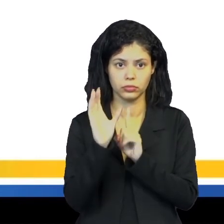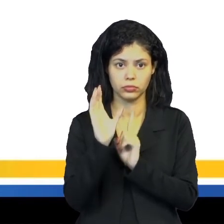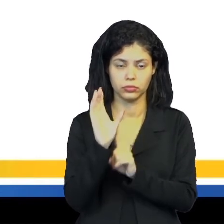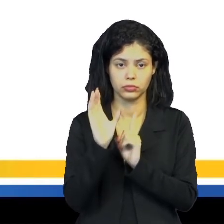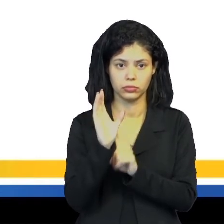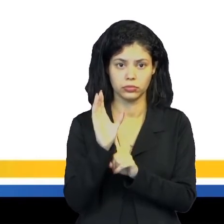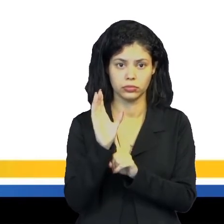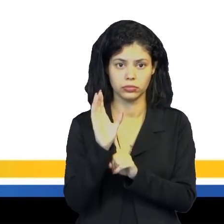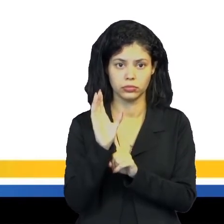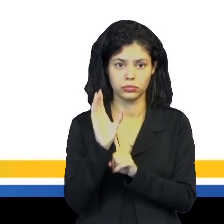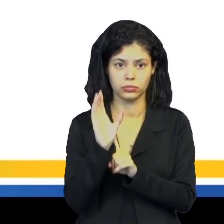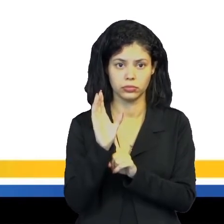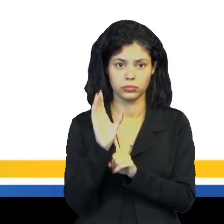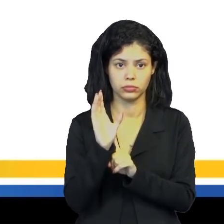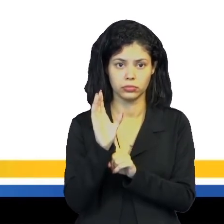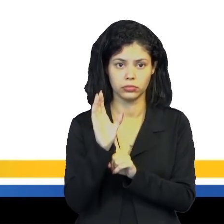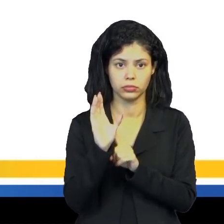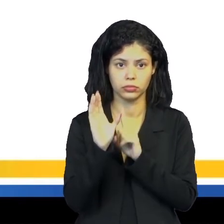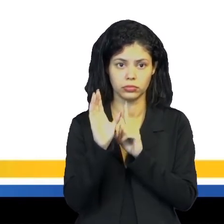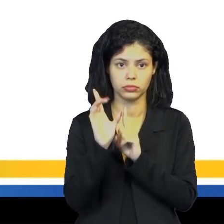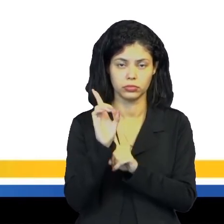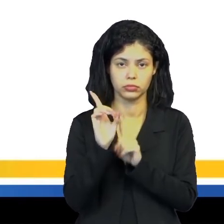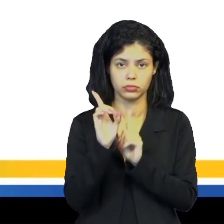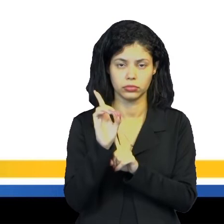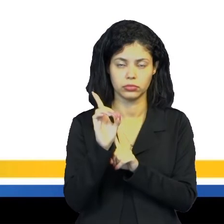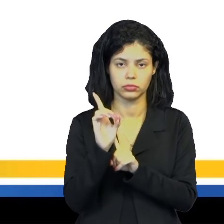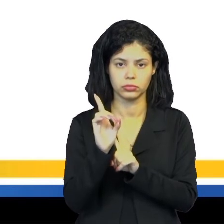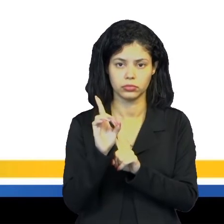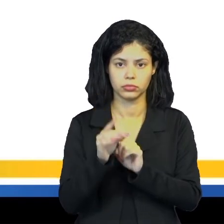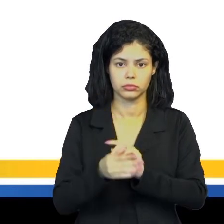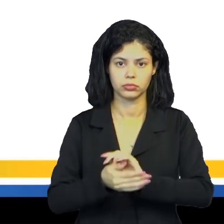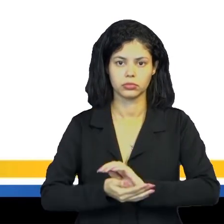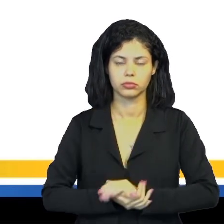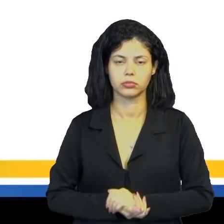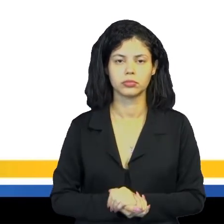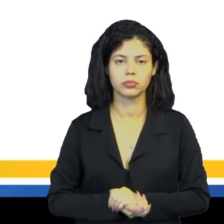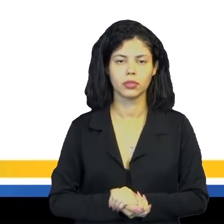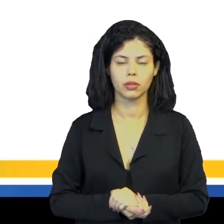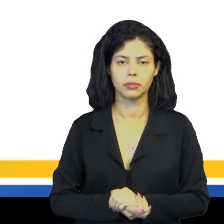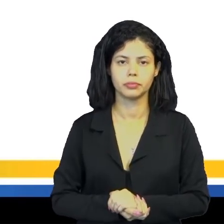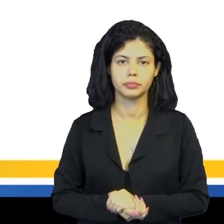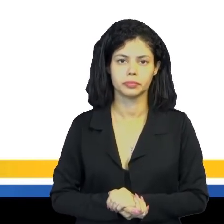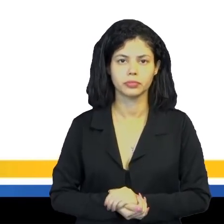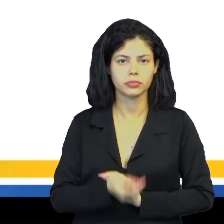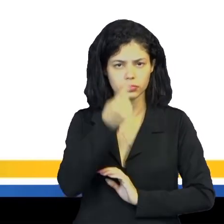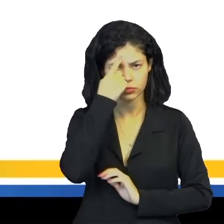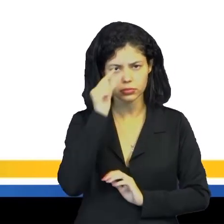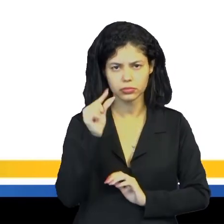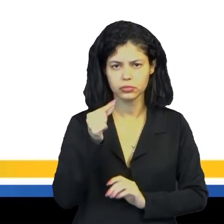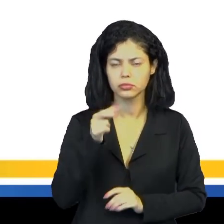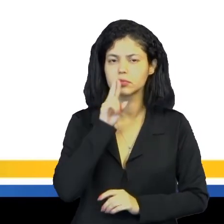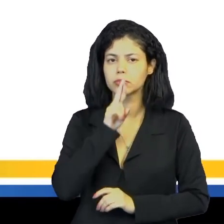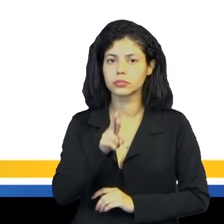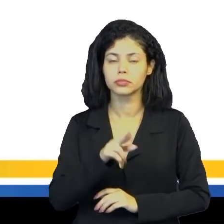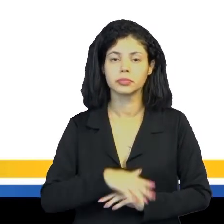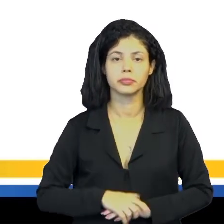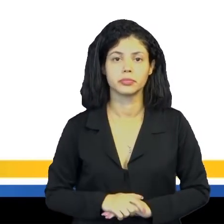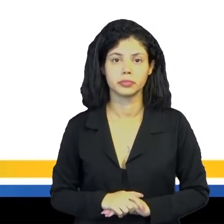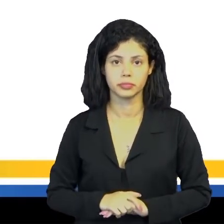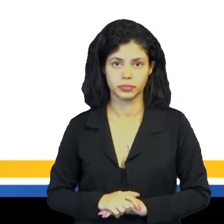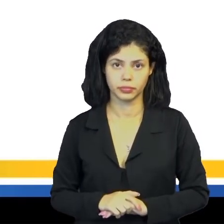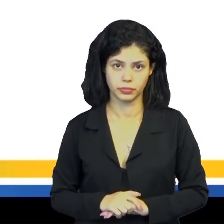de cabresto, letra C, voto censitário ou letra D, voto aberto. Pensando um pouquinho na